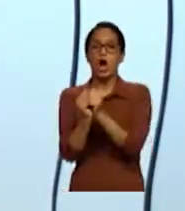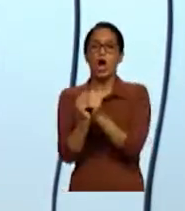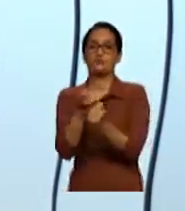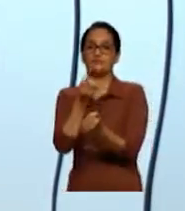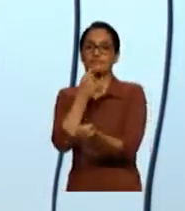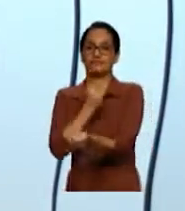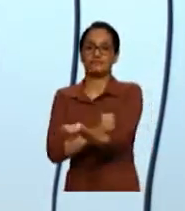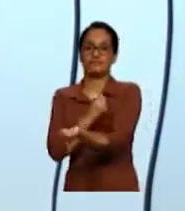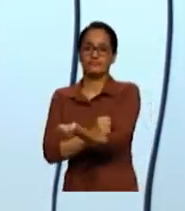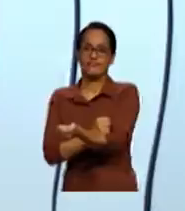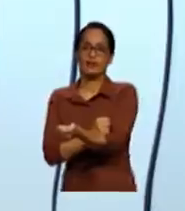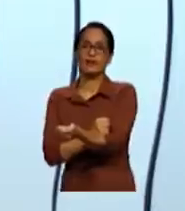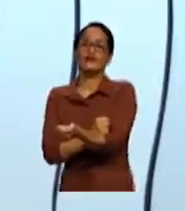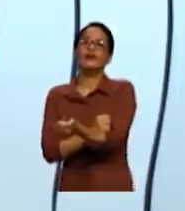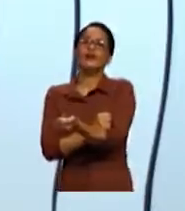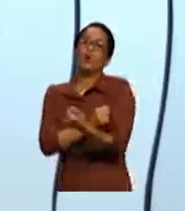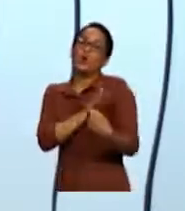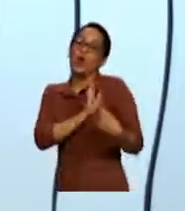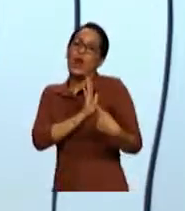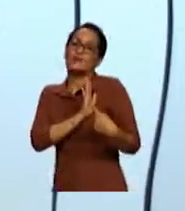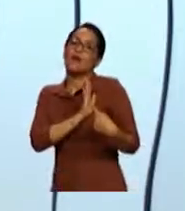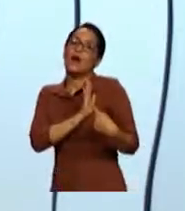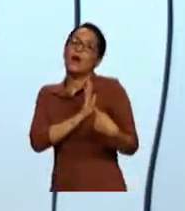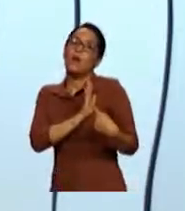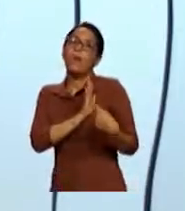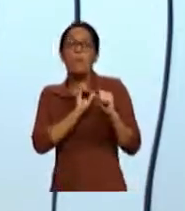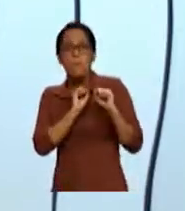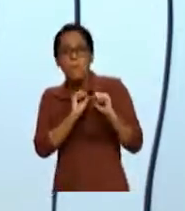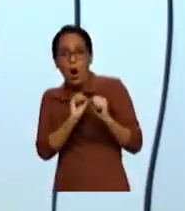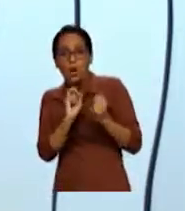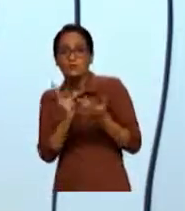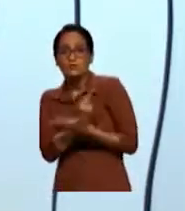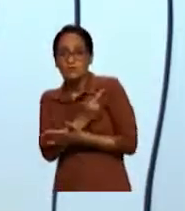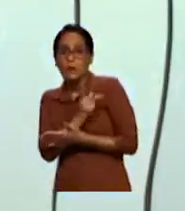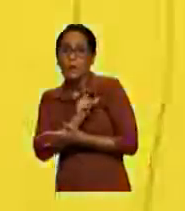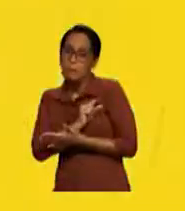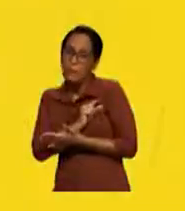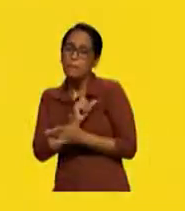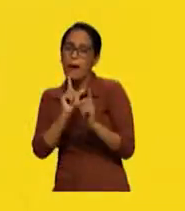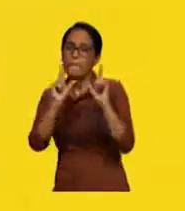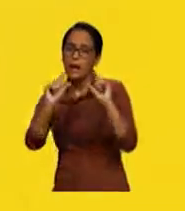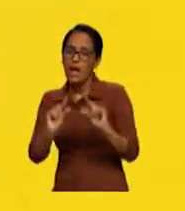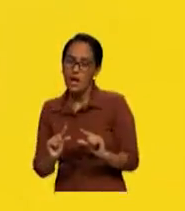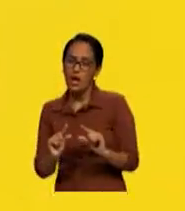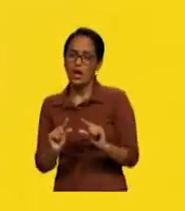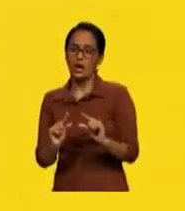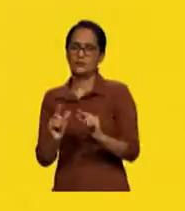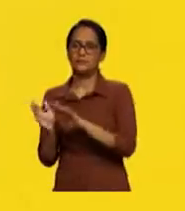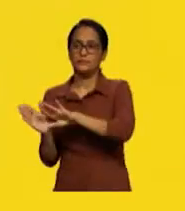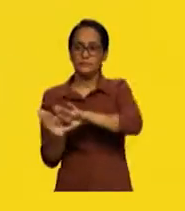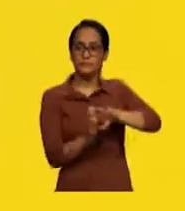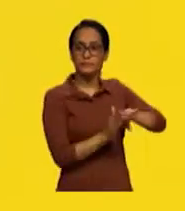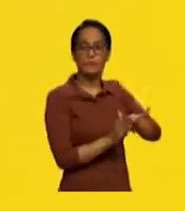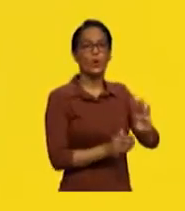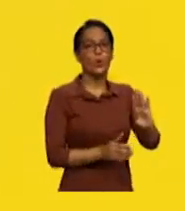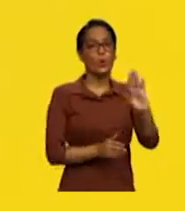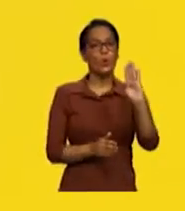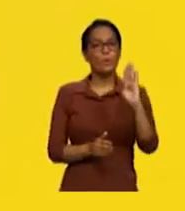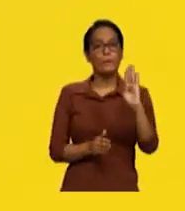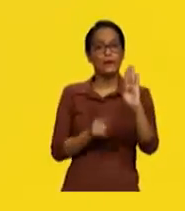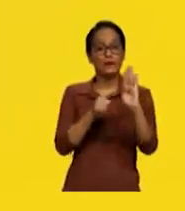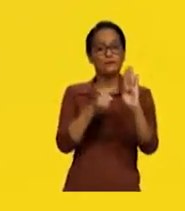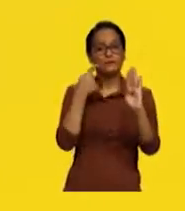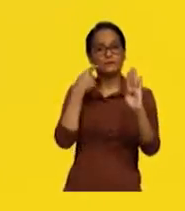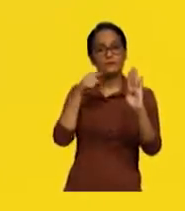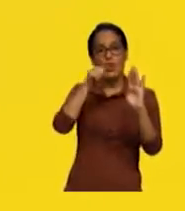quê? Uma área de infarto menor. Então, aqui, ó, no gráfico B, o que eu vou observar? Que a área de